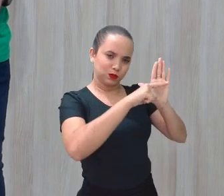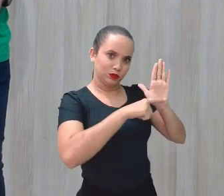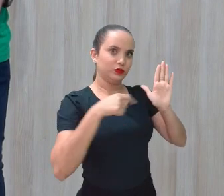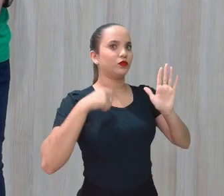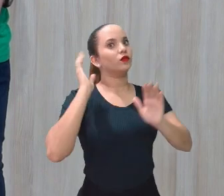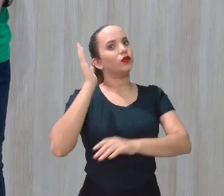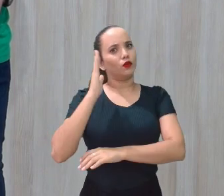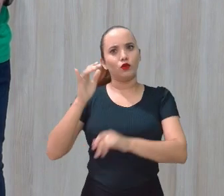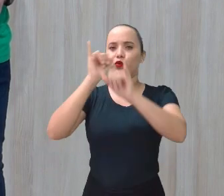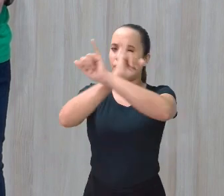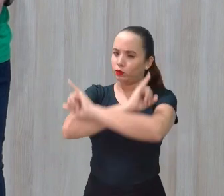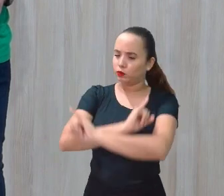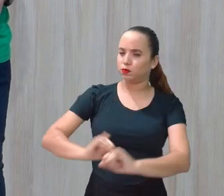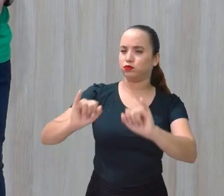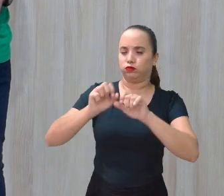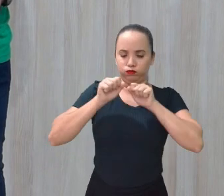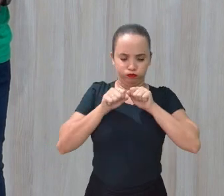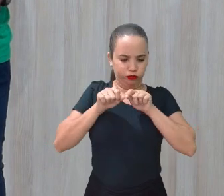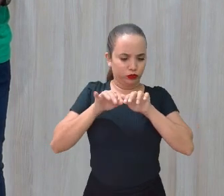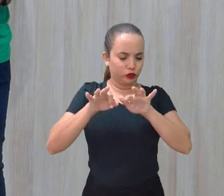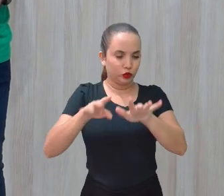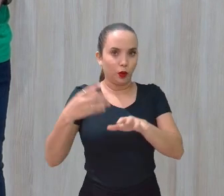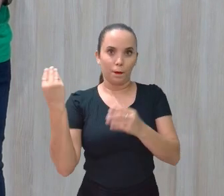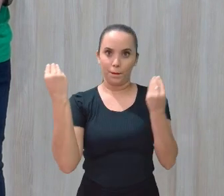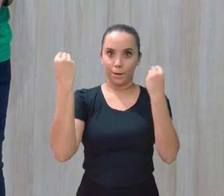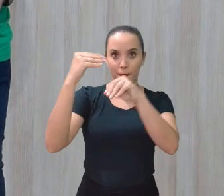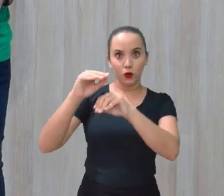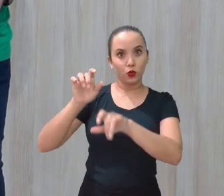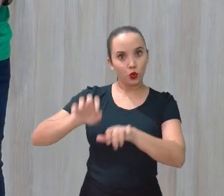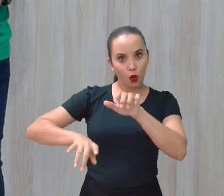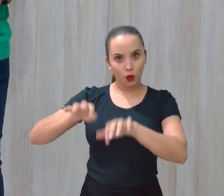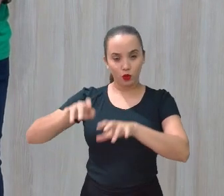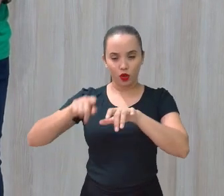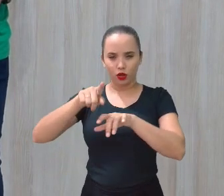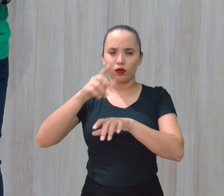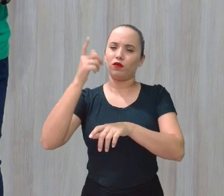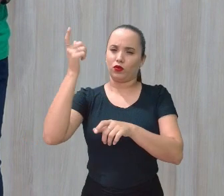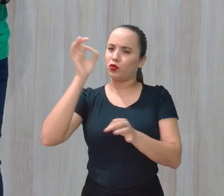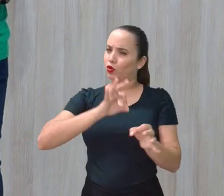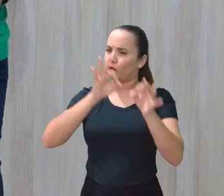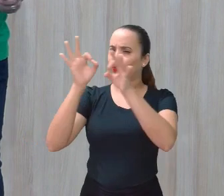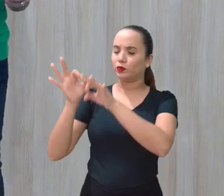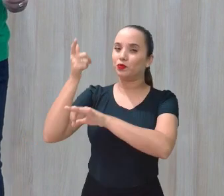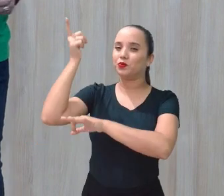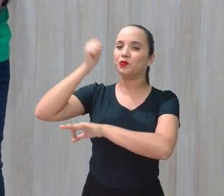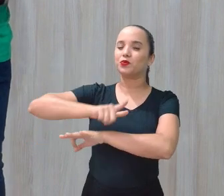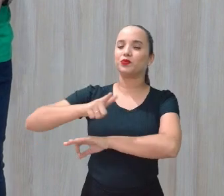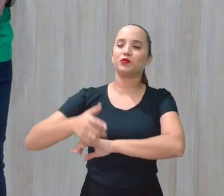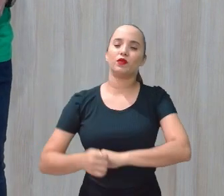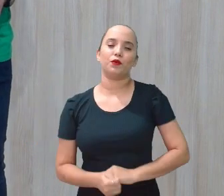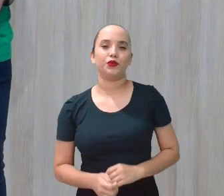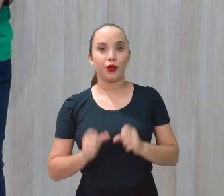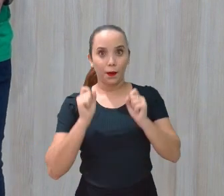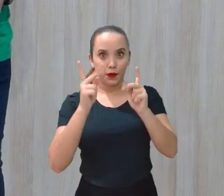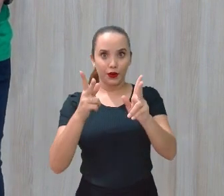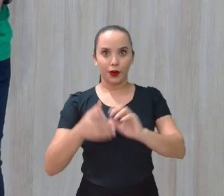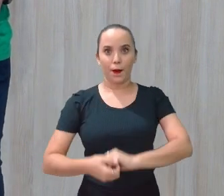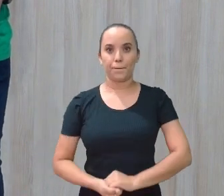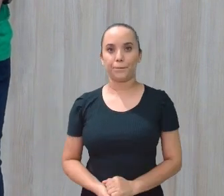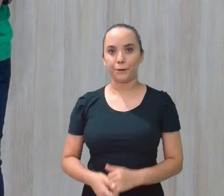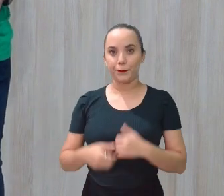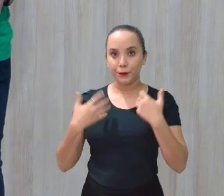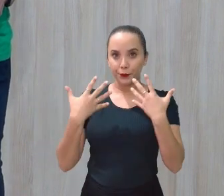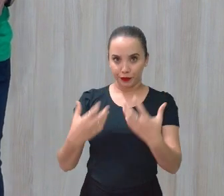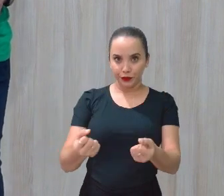na semana passada a playlist aí no chat para você dar uma olhadinha nas nossas aulas, tá certo? Então,